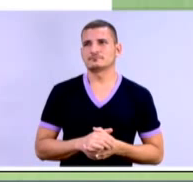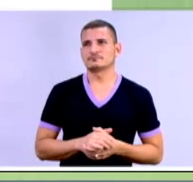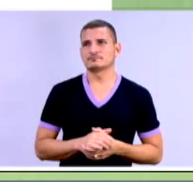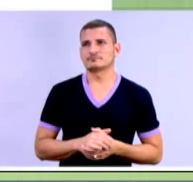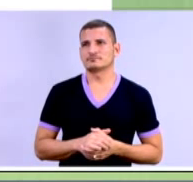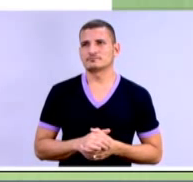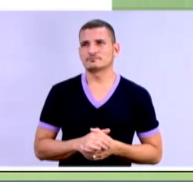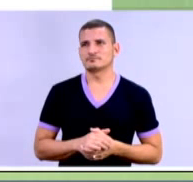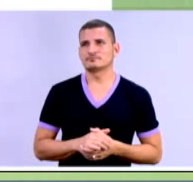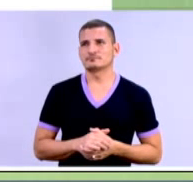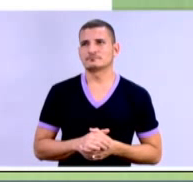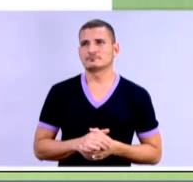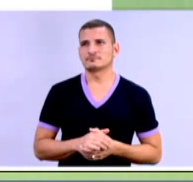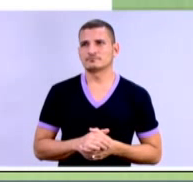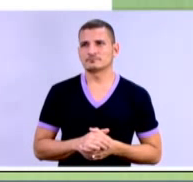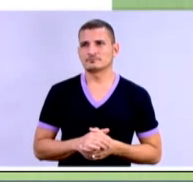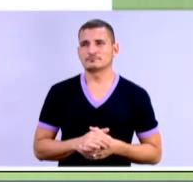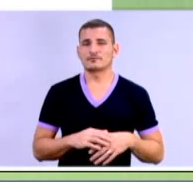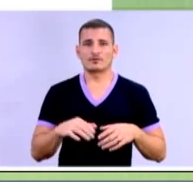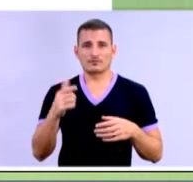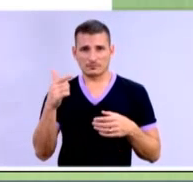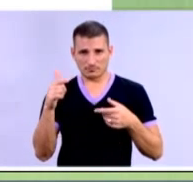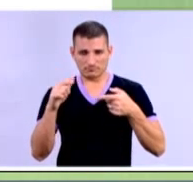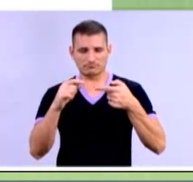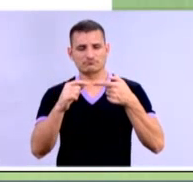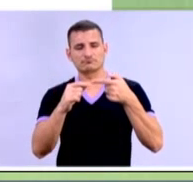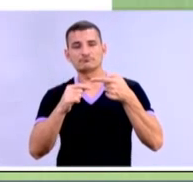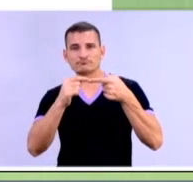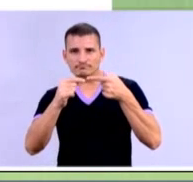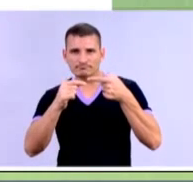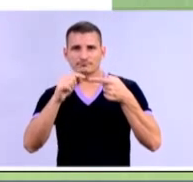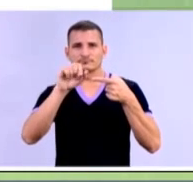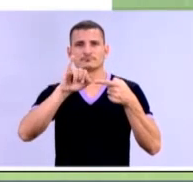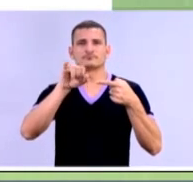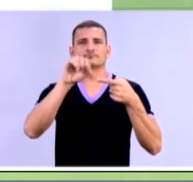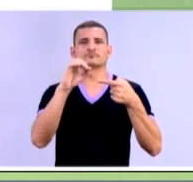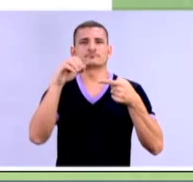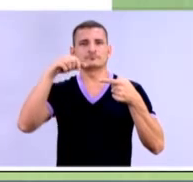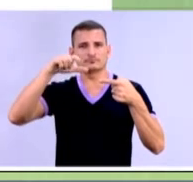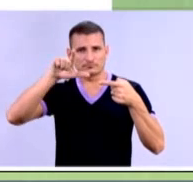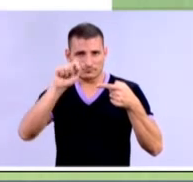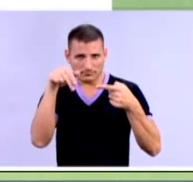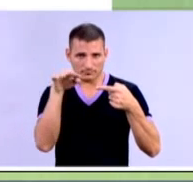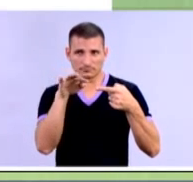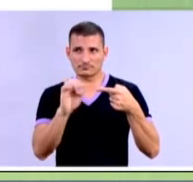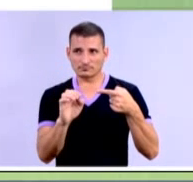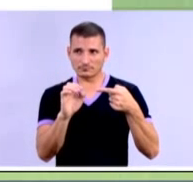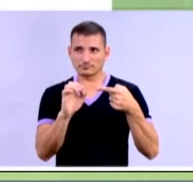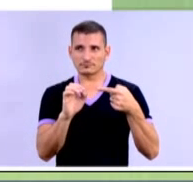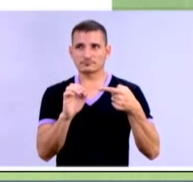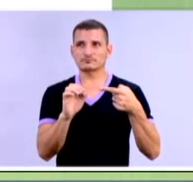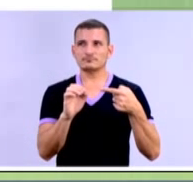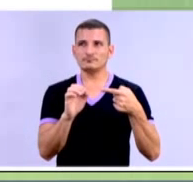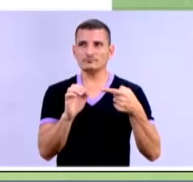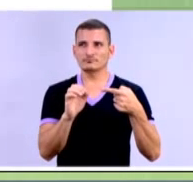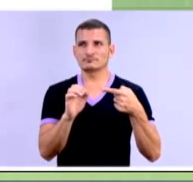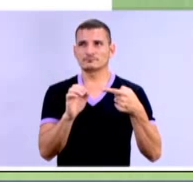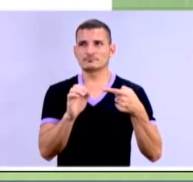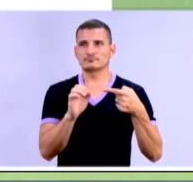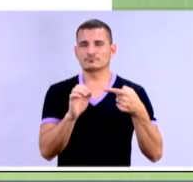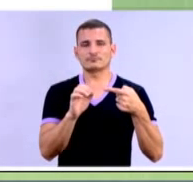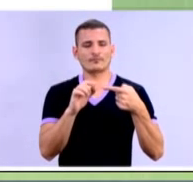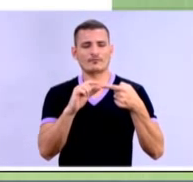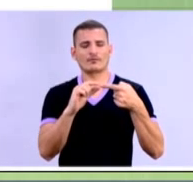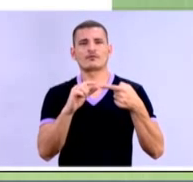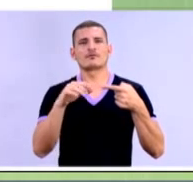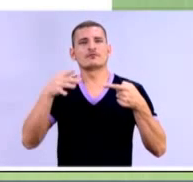confundir com este isolante aqui, correto? Ele também tem este isolante, como dito, que é nada mais do que um